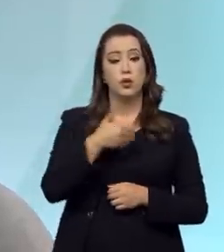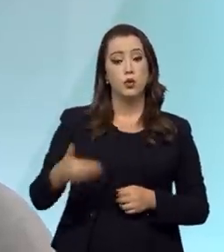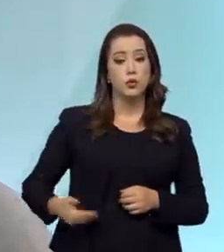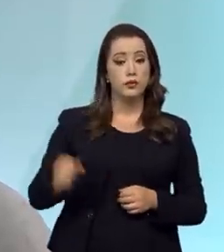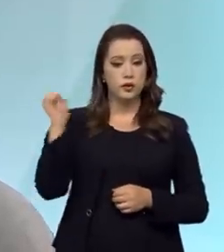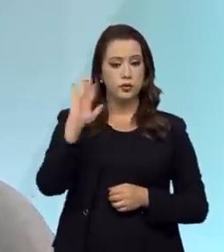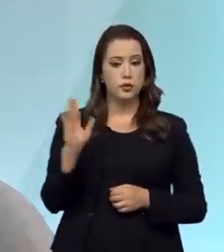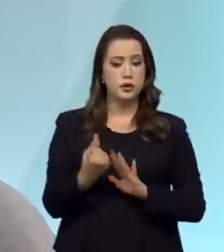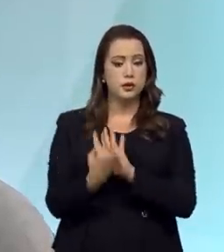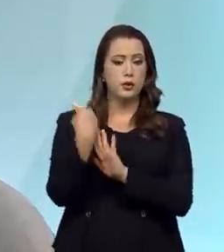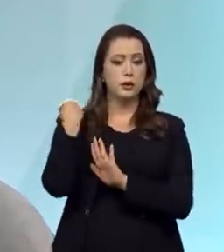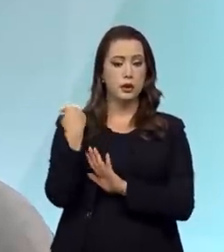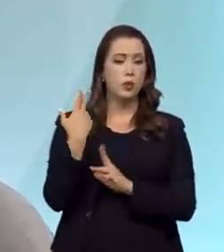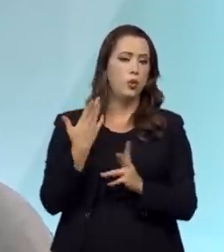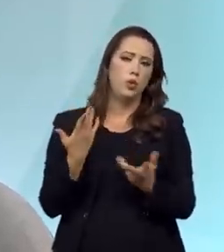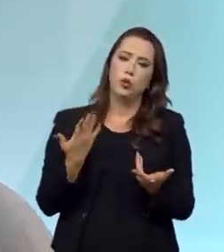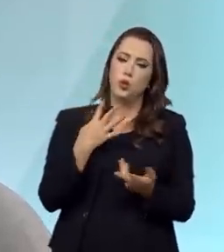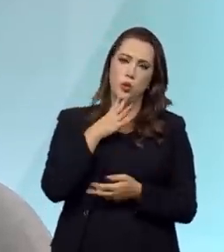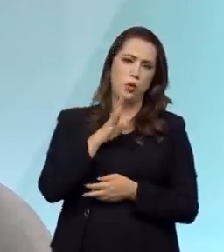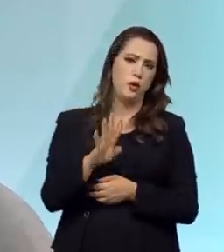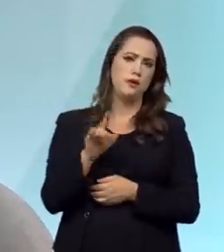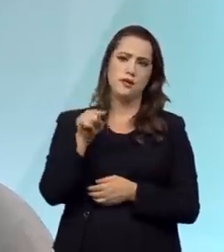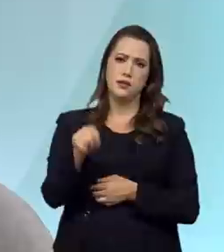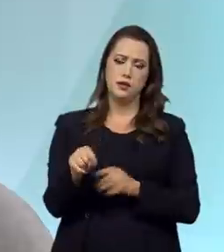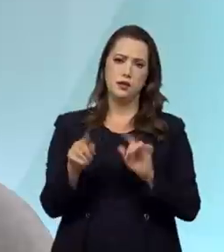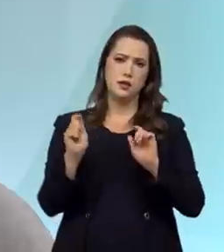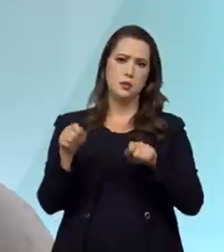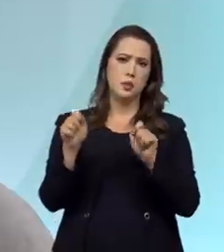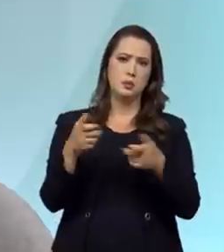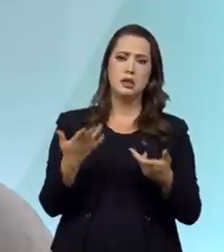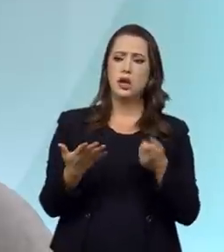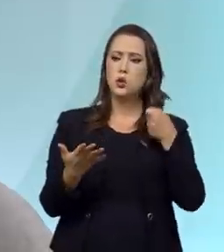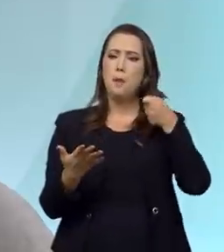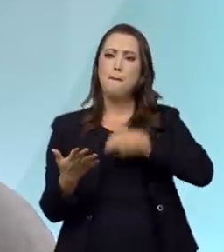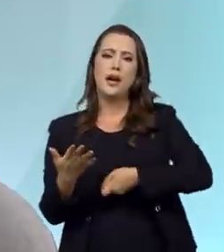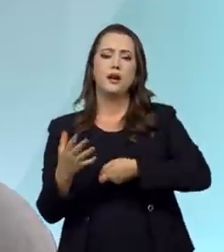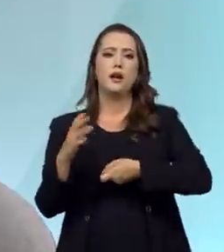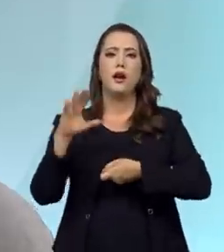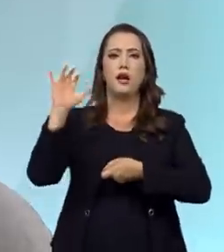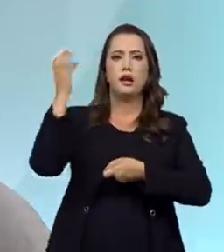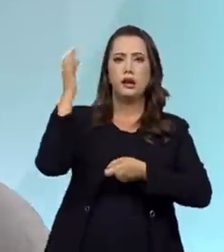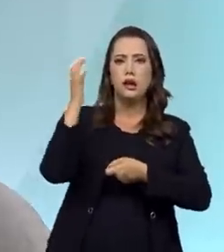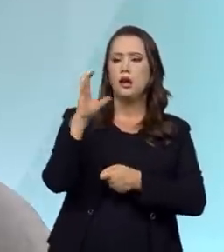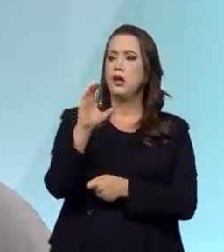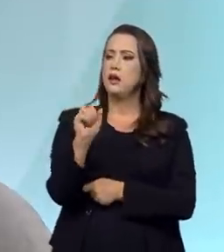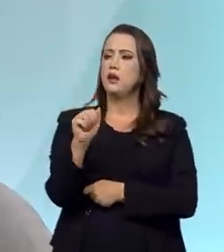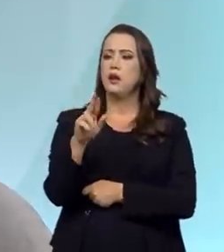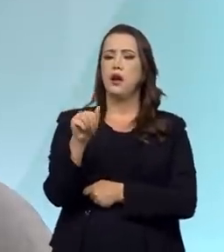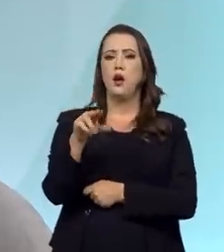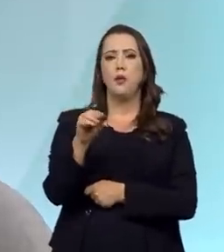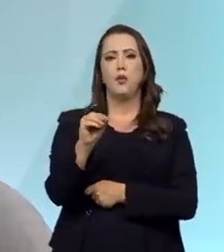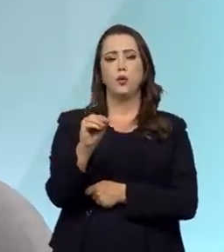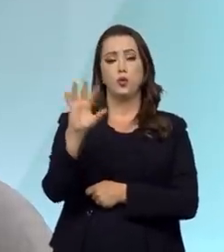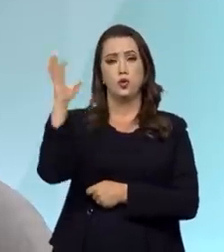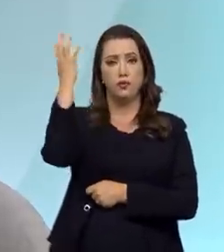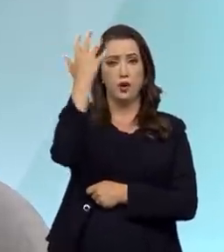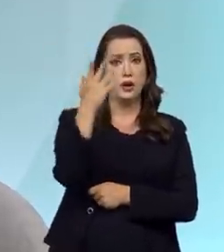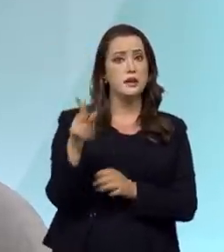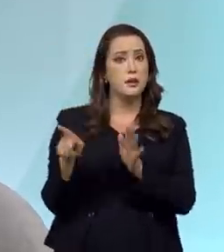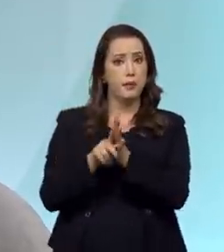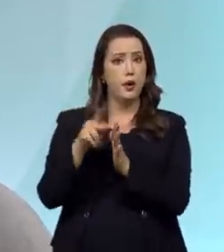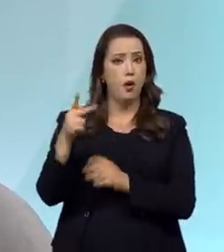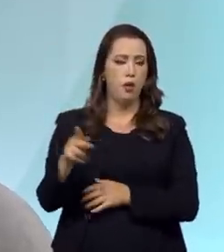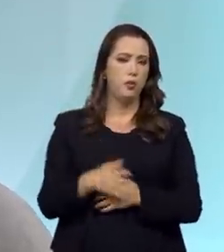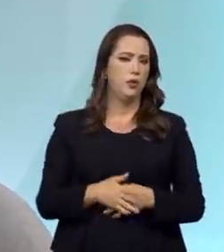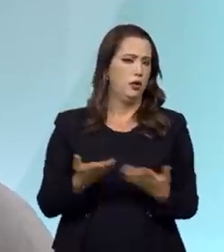processo da época não reconhecia mais mercado de carbono em Floresta Nativa não entendia que isso é uma atividade que